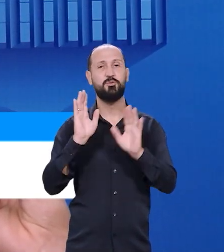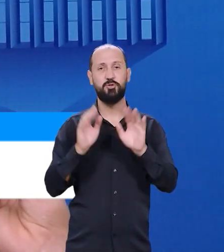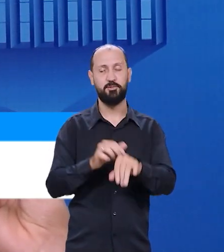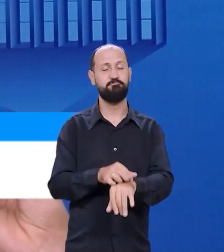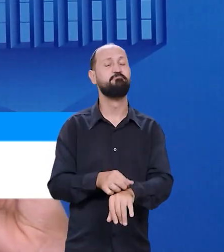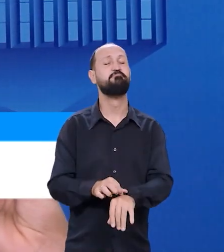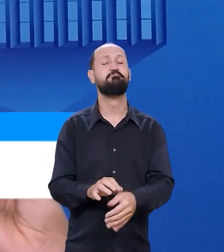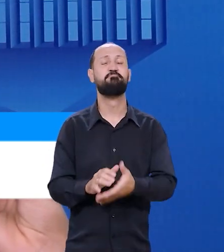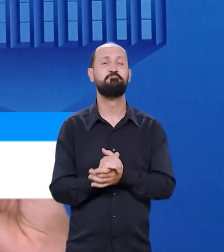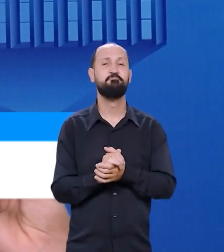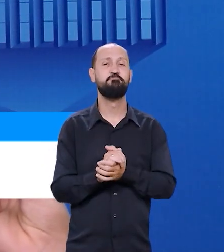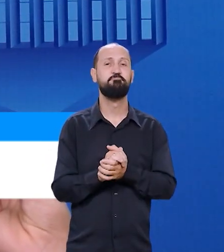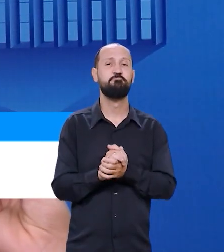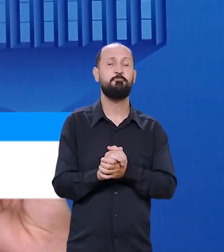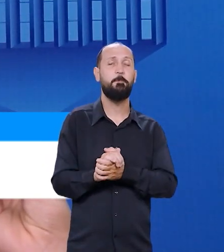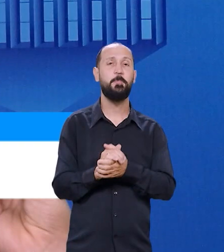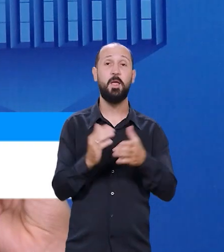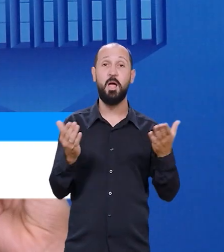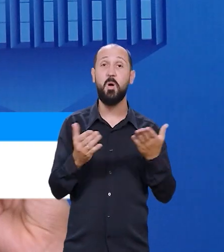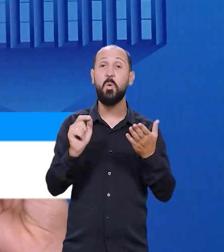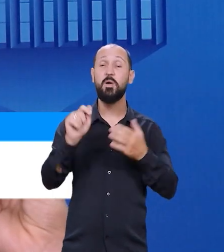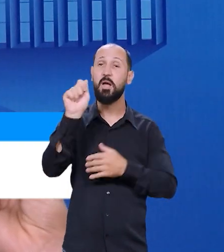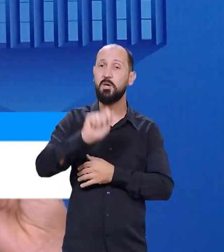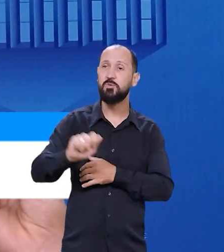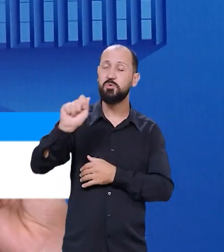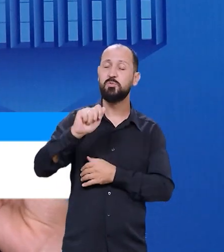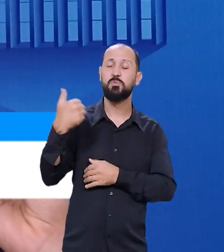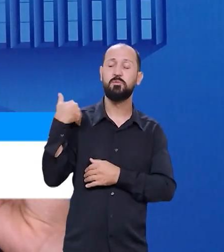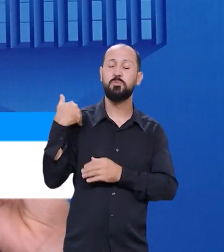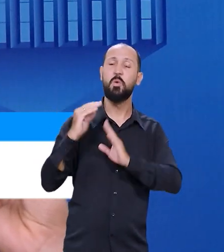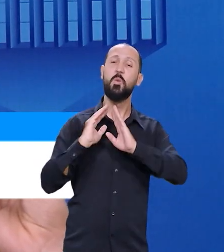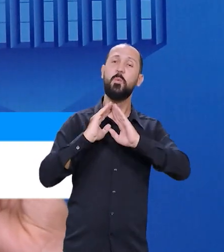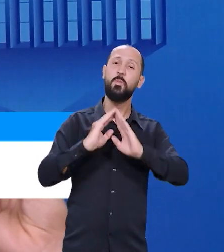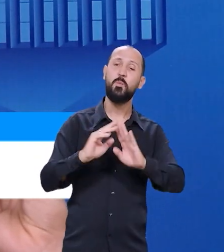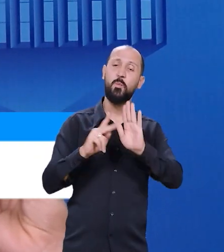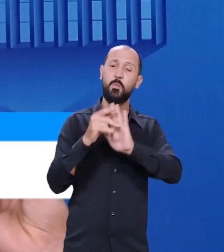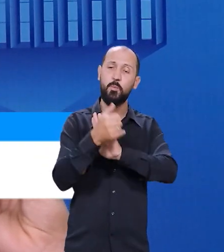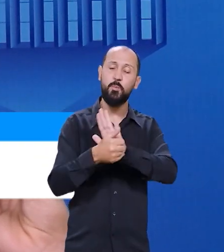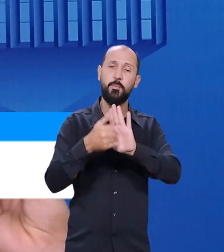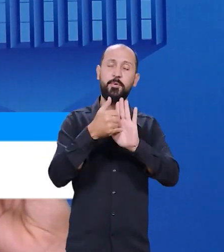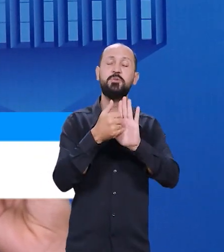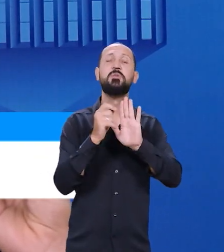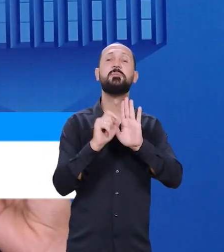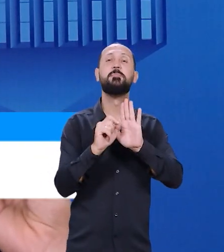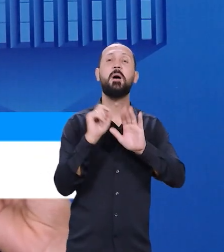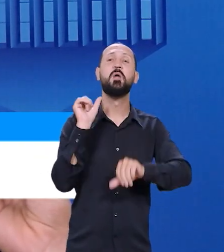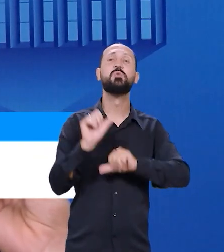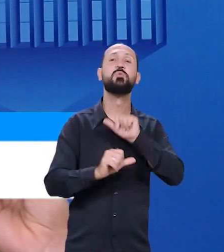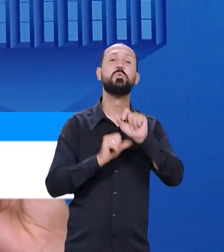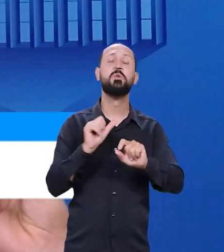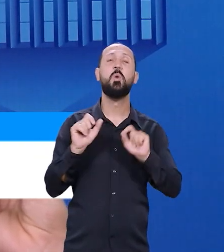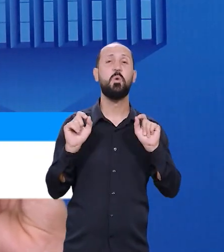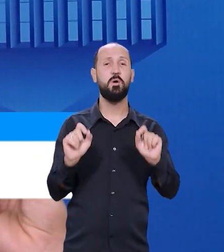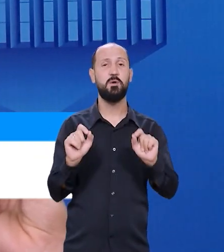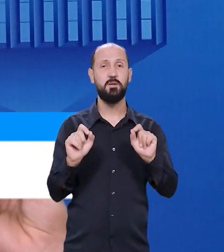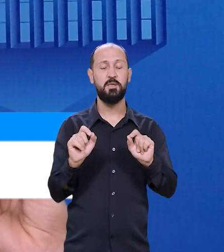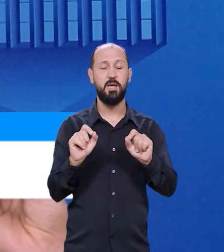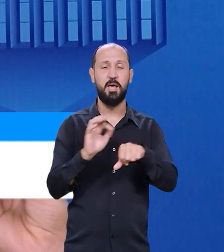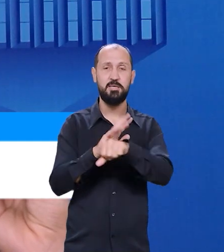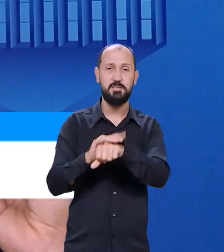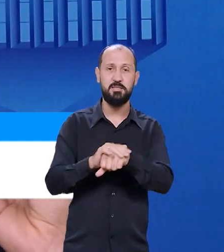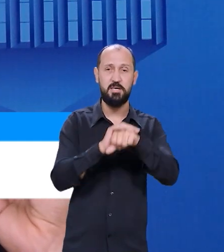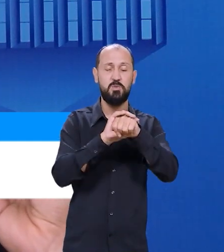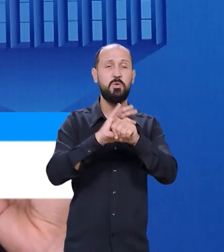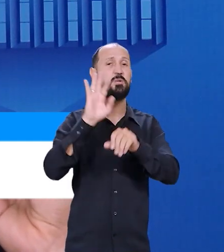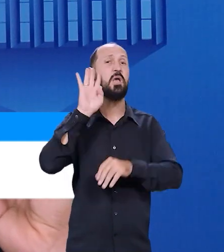lei aqui no Estado, né? E agora a associação nos solicitou um novo projeto para